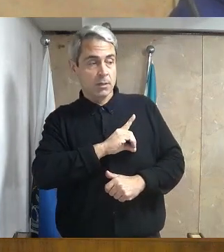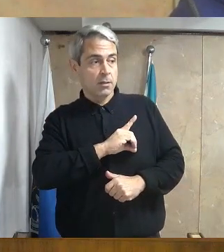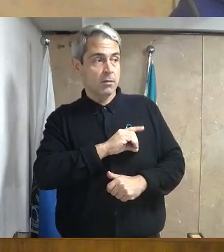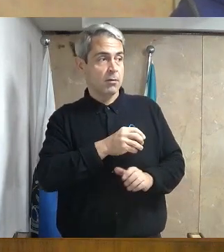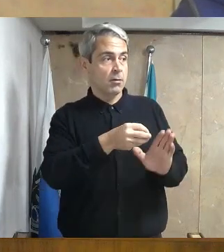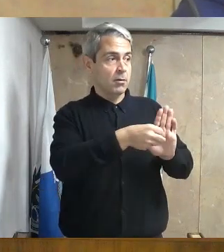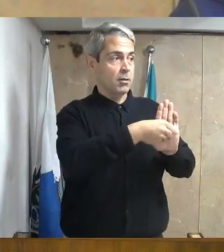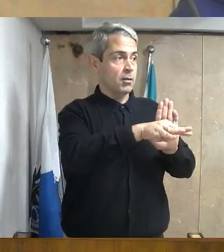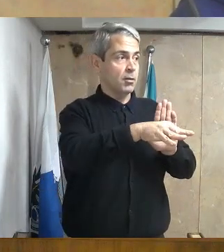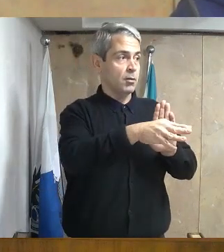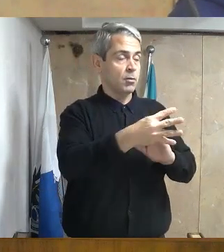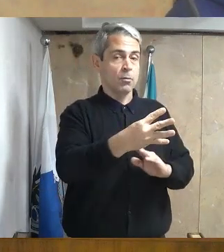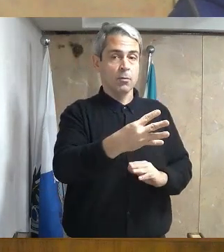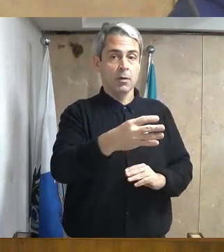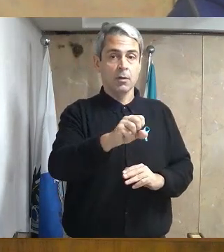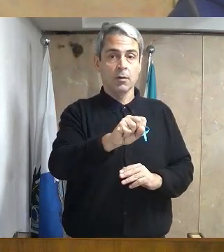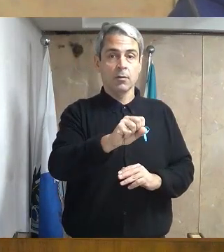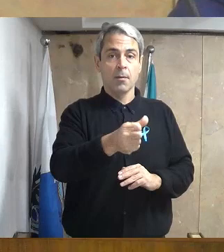Indicação número